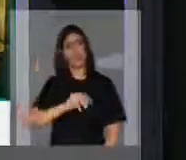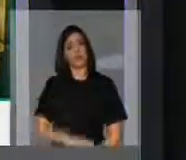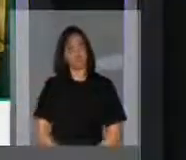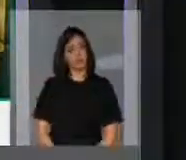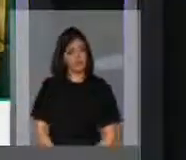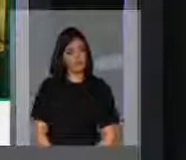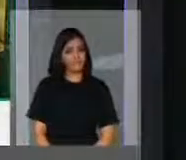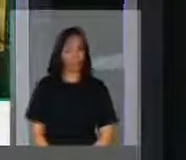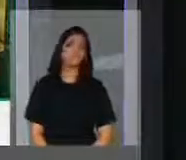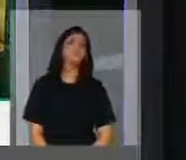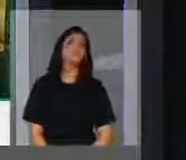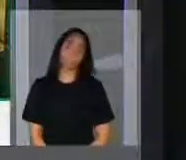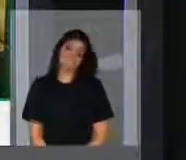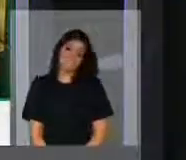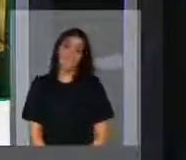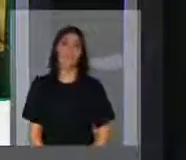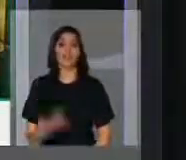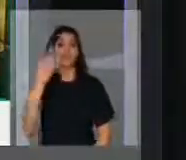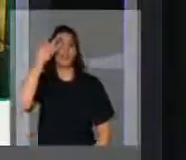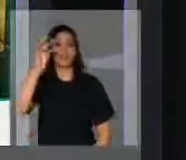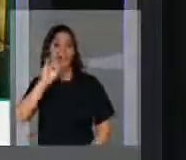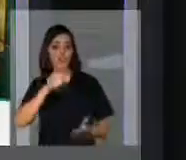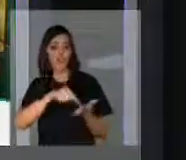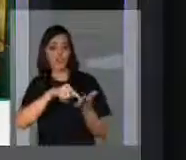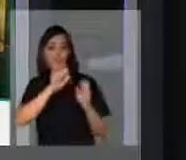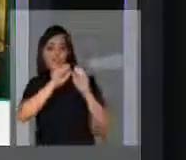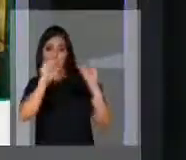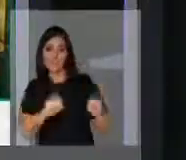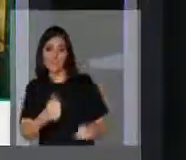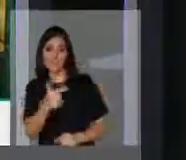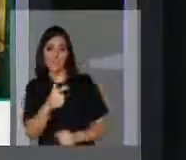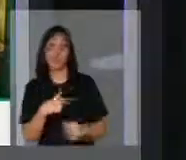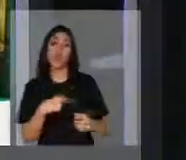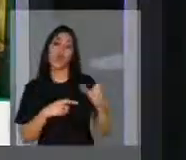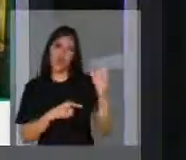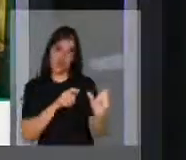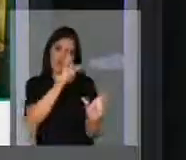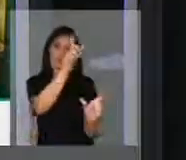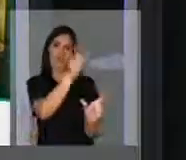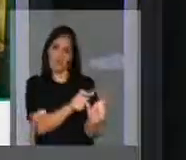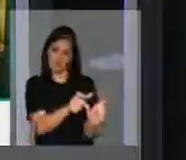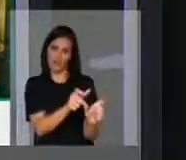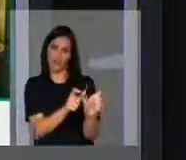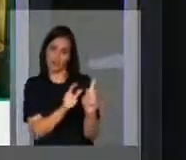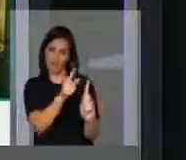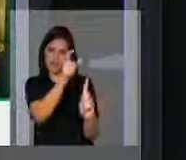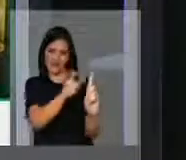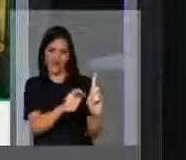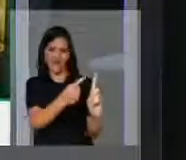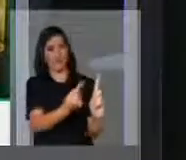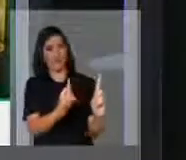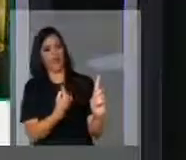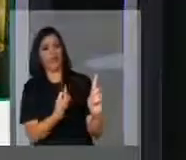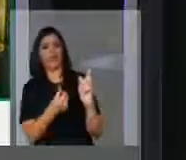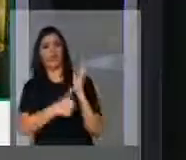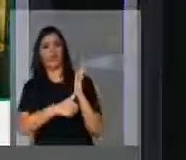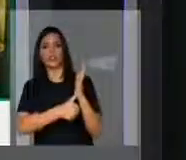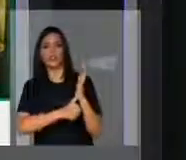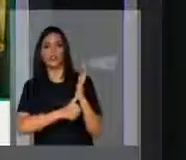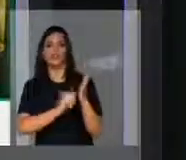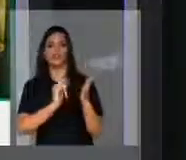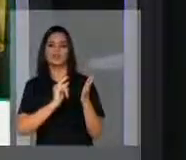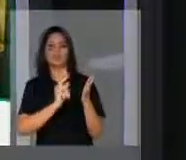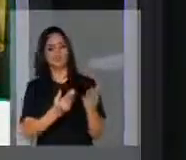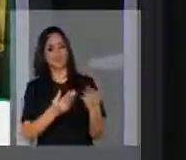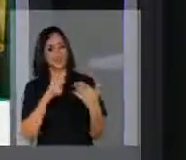Valim. E o documento é apresentado e o cara é liberado, só que ele tem um mandato